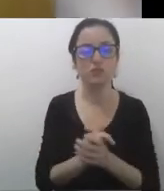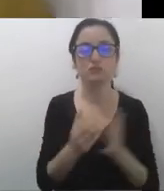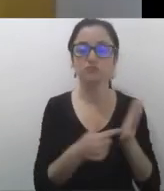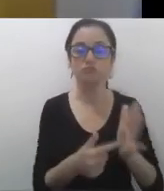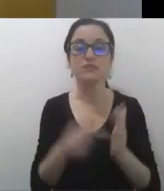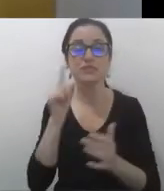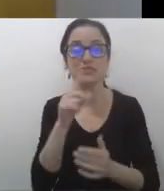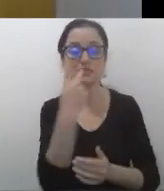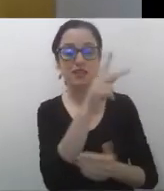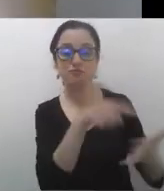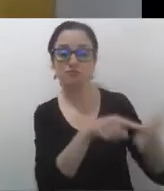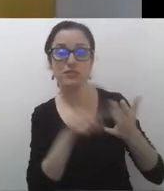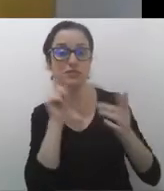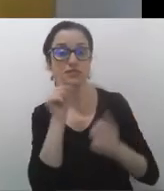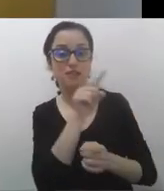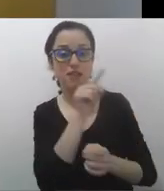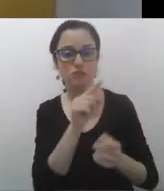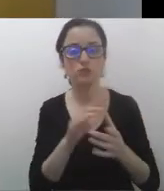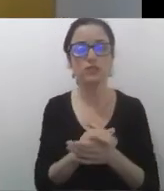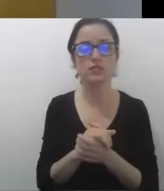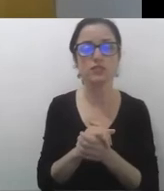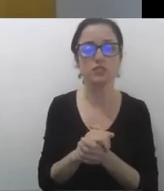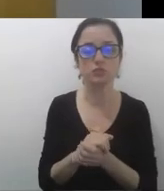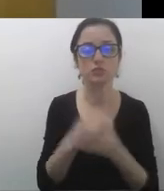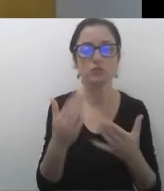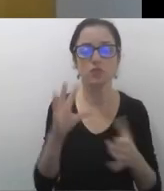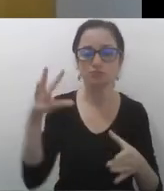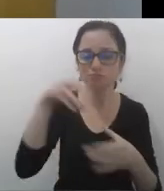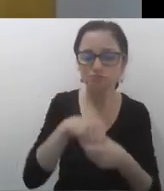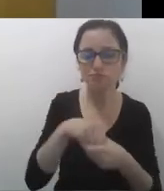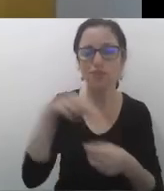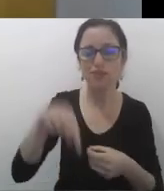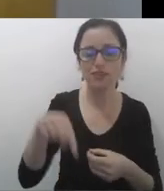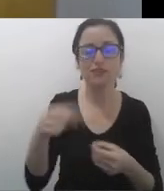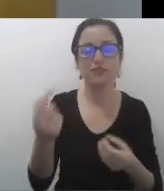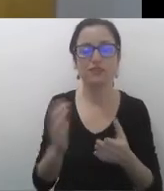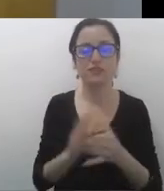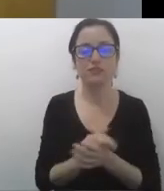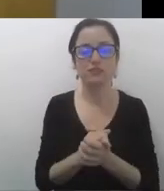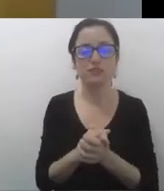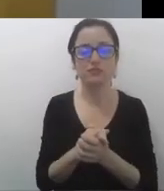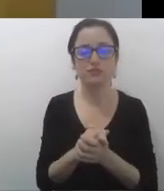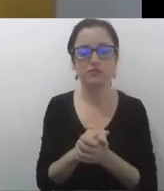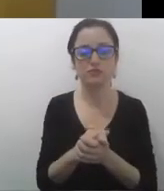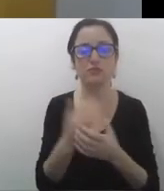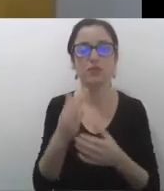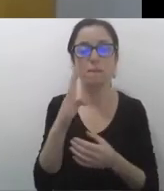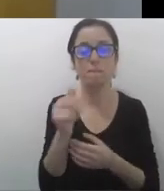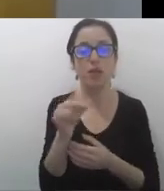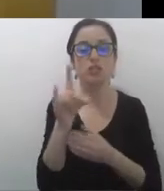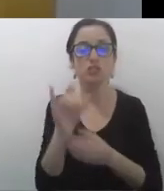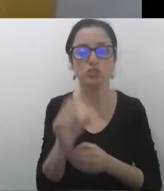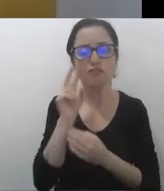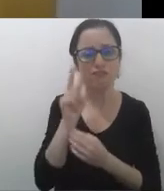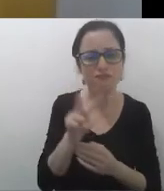mercado que é apresentado nos Estados Unidos, ele é incorporado aqui. Então, me parece que é isso. E